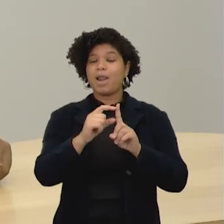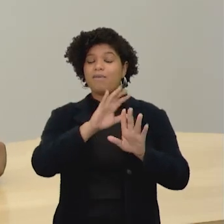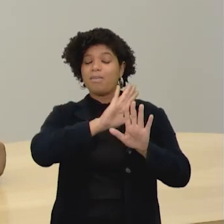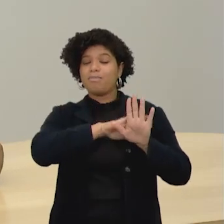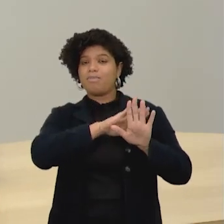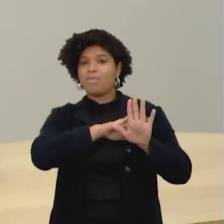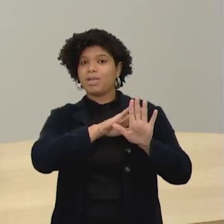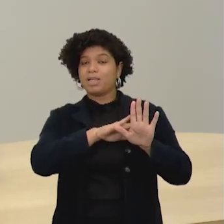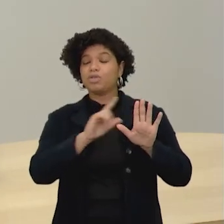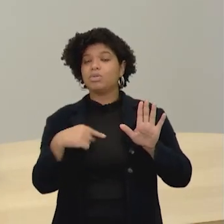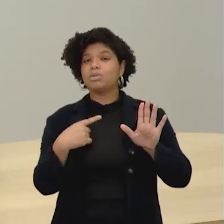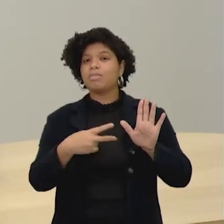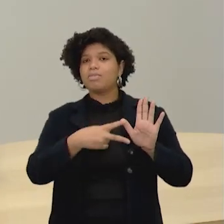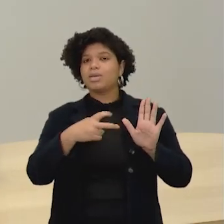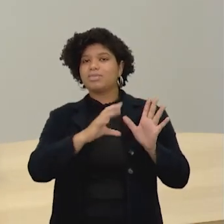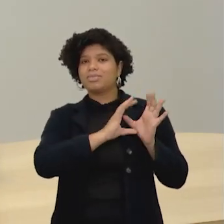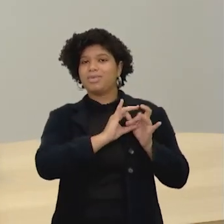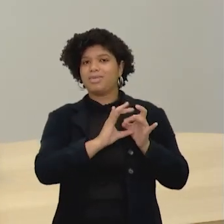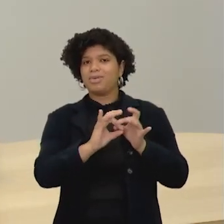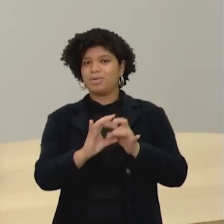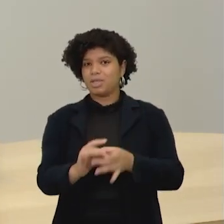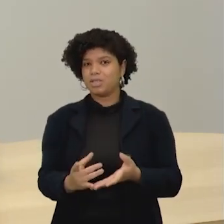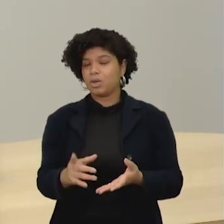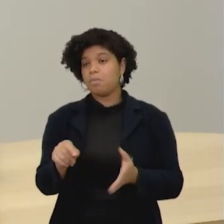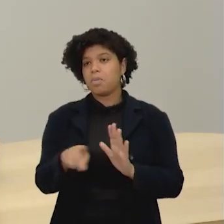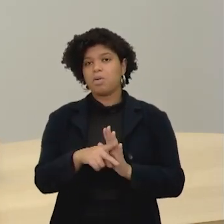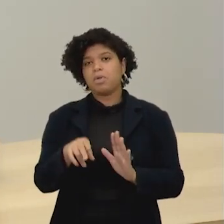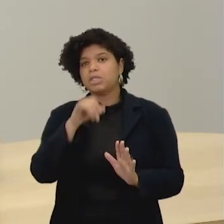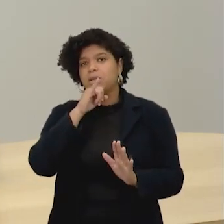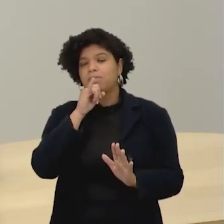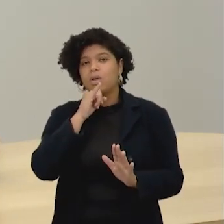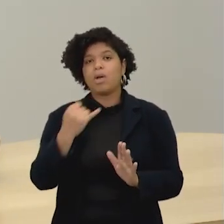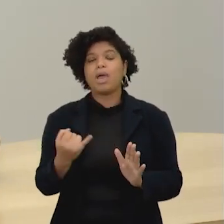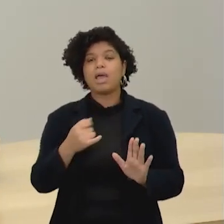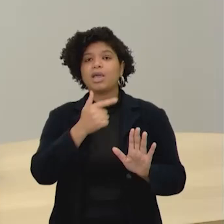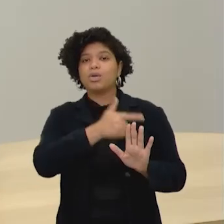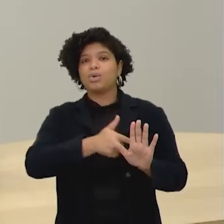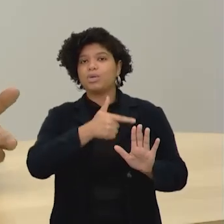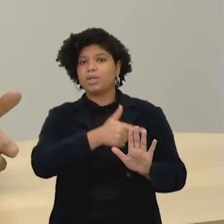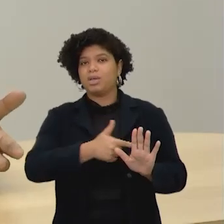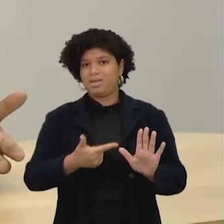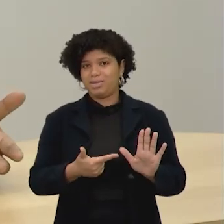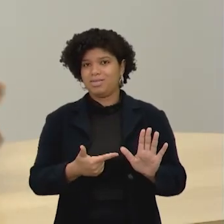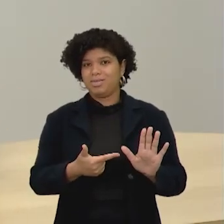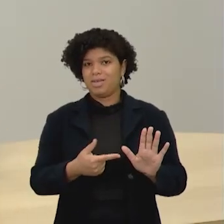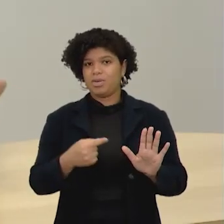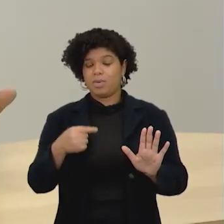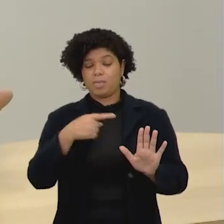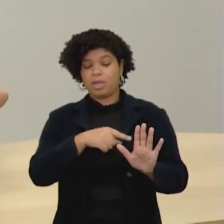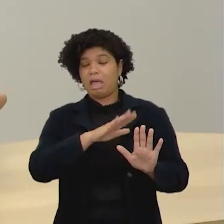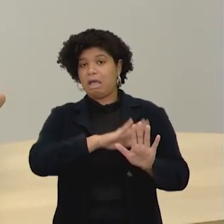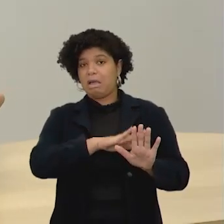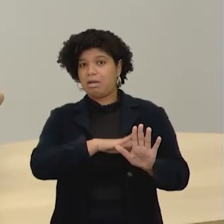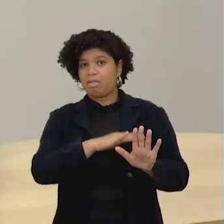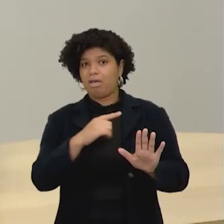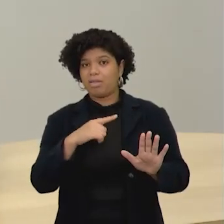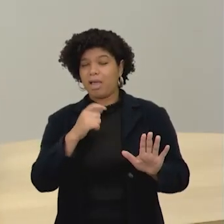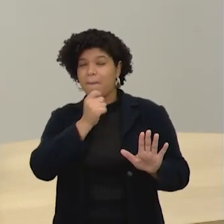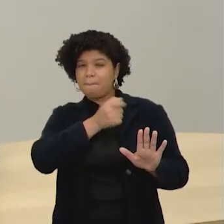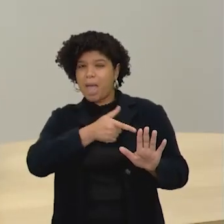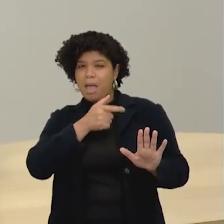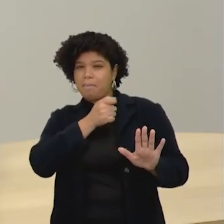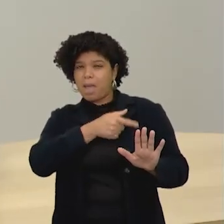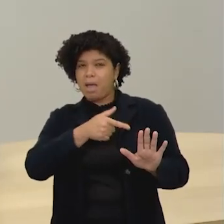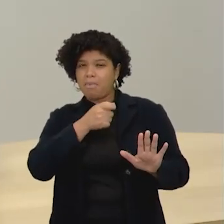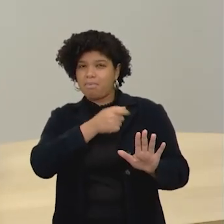figurado, é pelo contexto que você pega o sentido figurado, que é o caso da ironia, né? Que quando você pega a frase está escrita de uma forma que não traz nenhum sentido figurado. O que traz